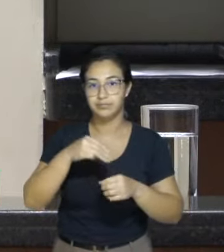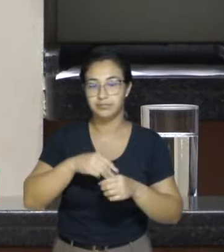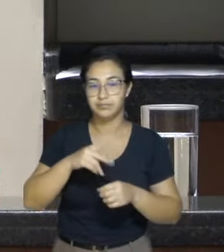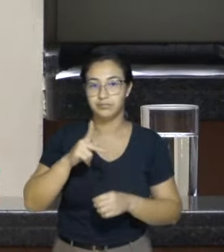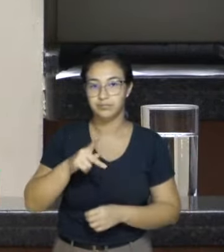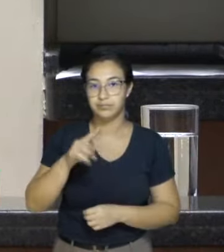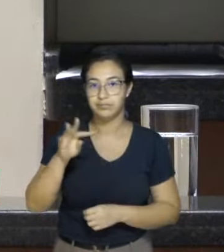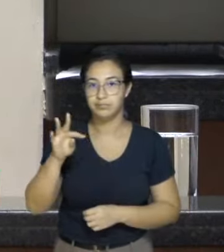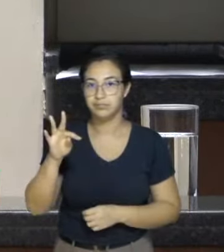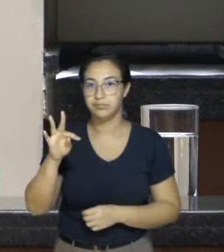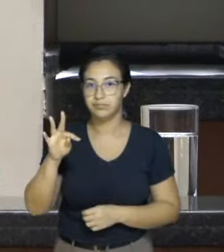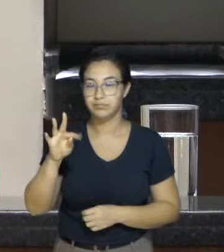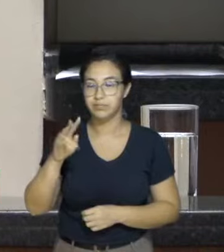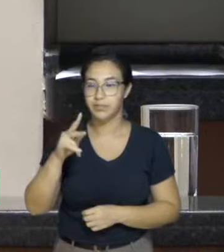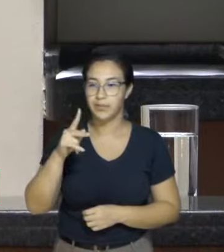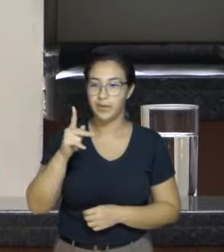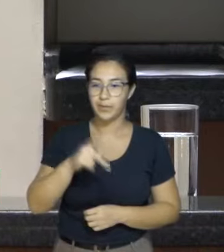senhora